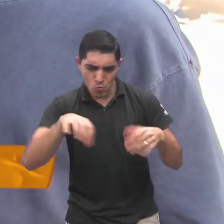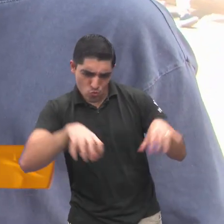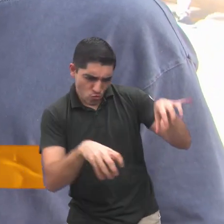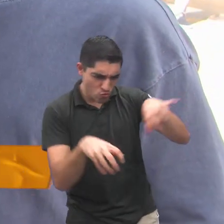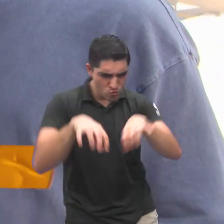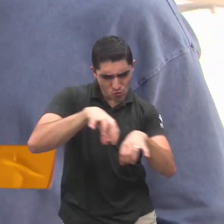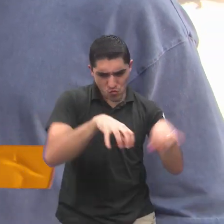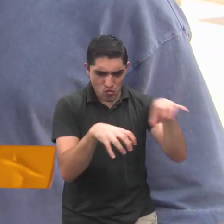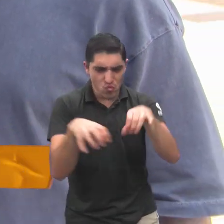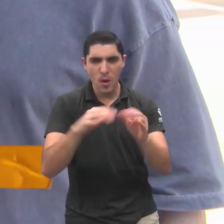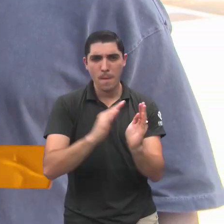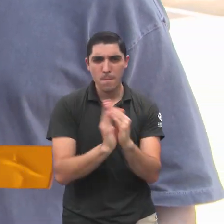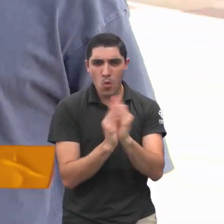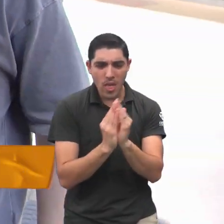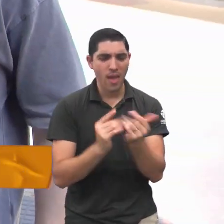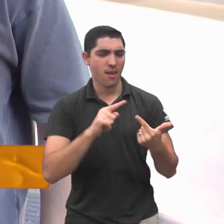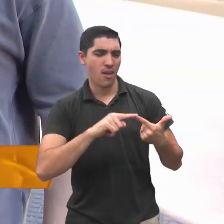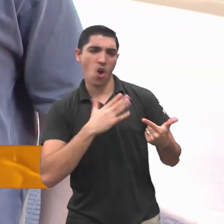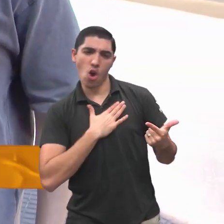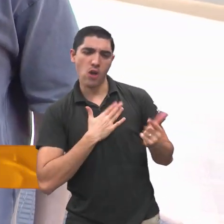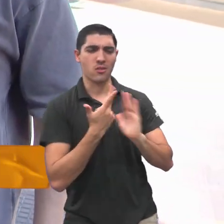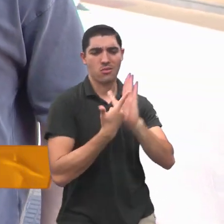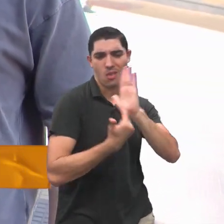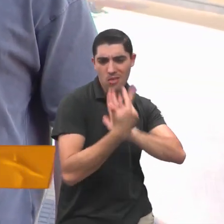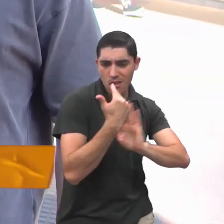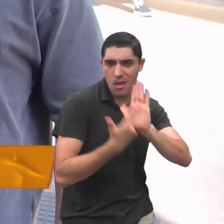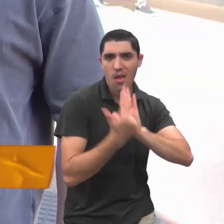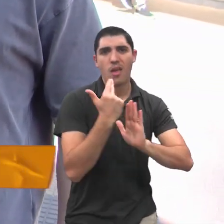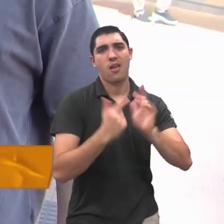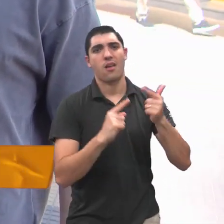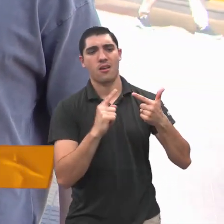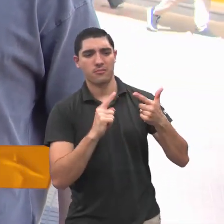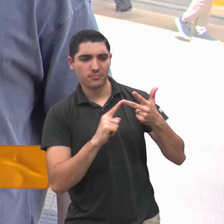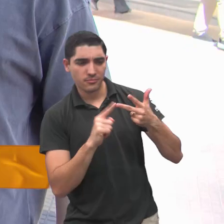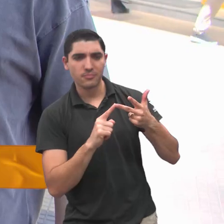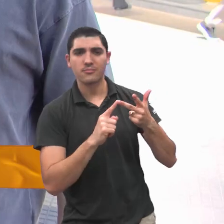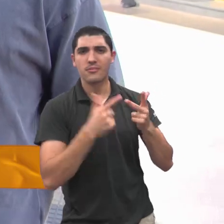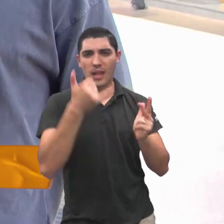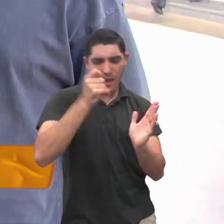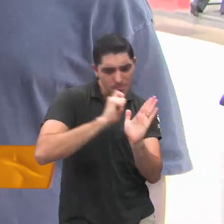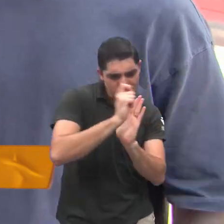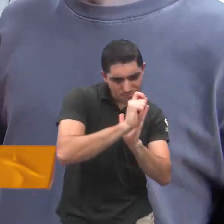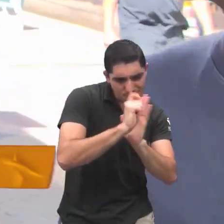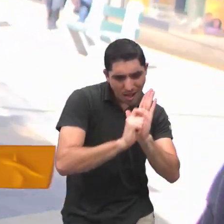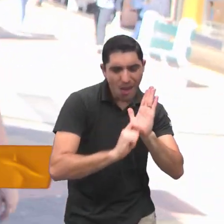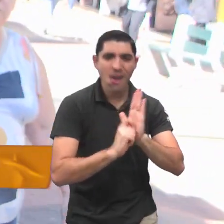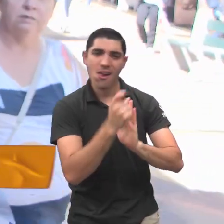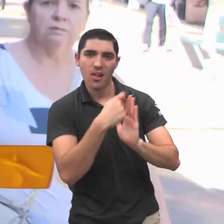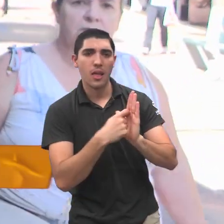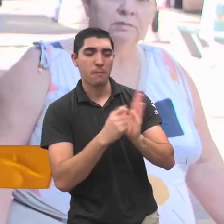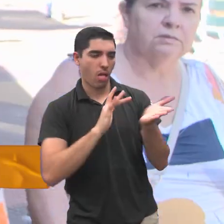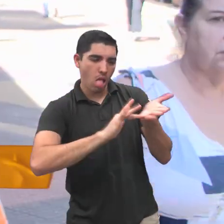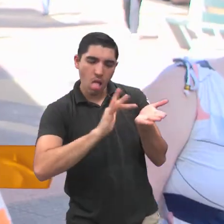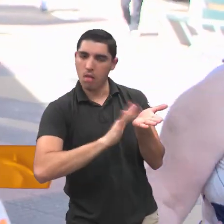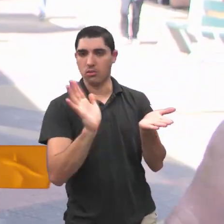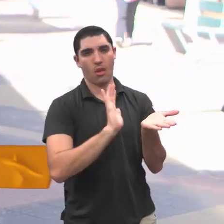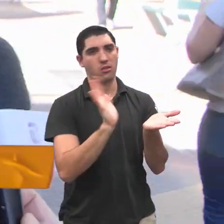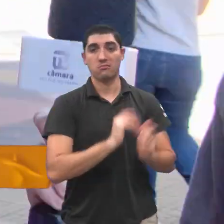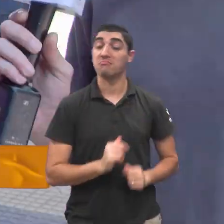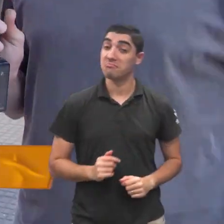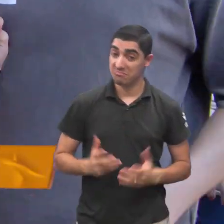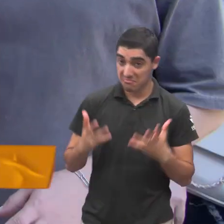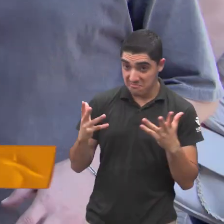os brinquedos, que prefere desenhar, pegar lápis, brincar e sem